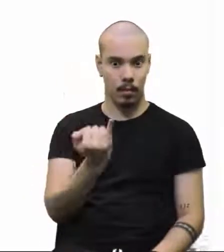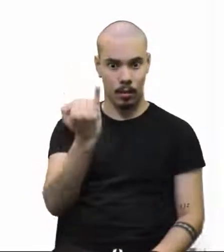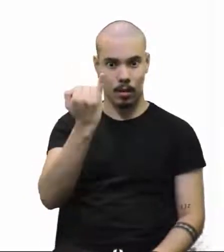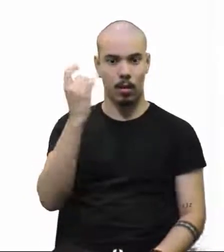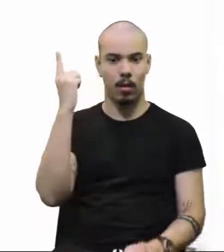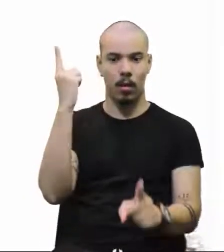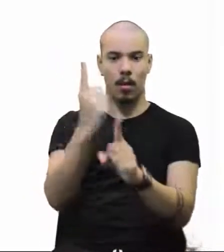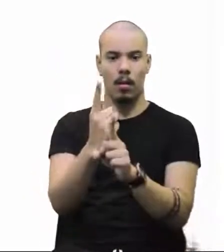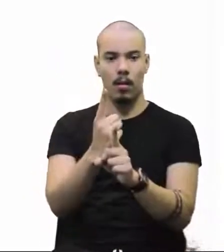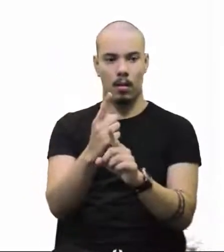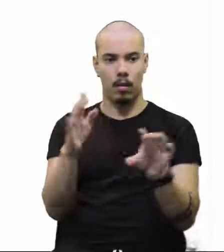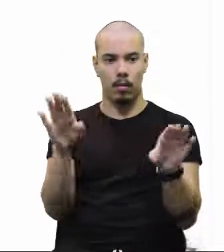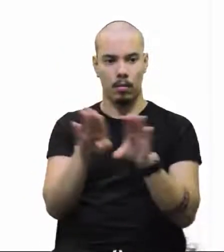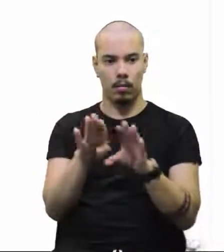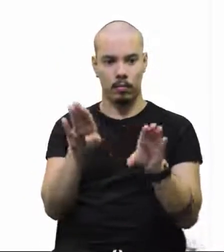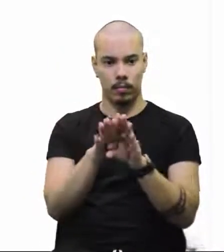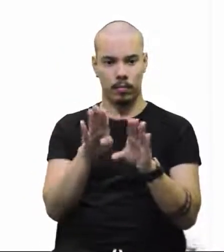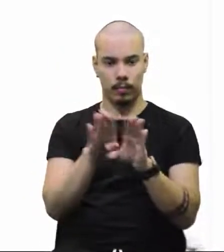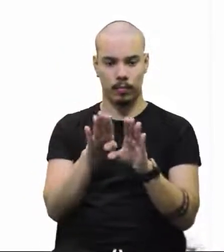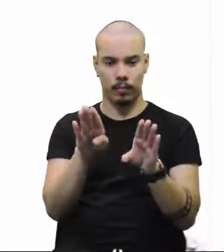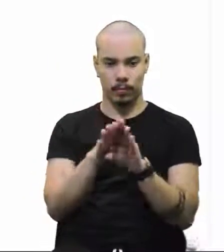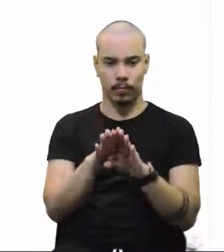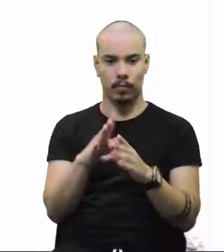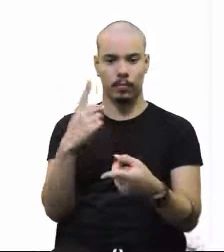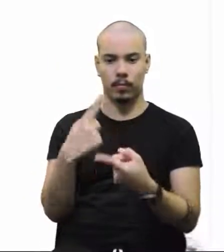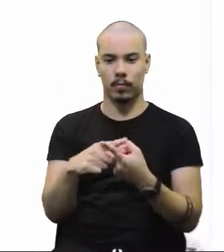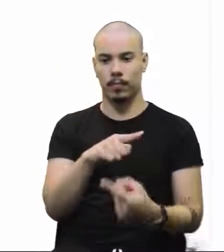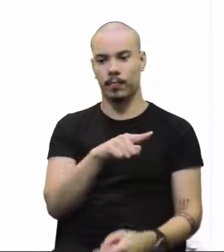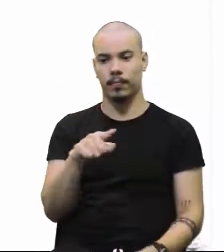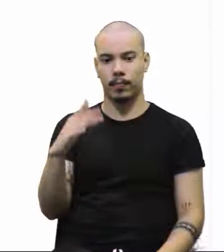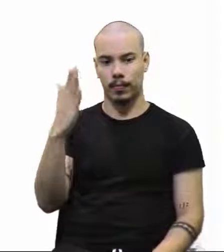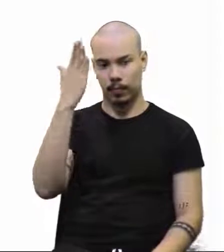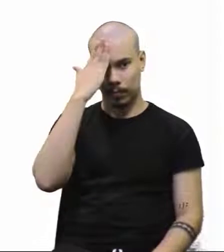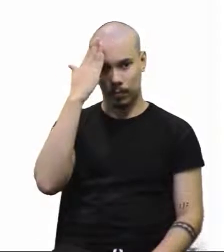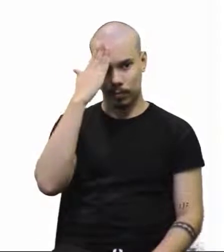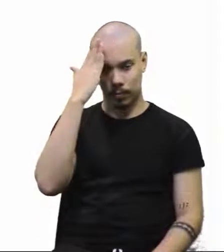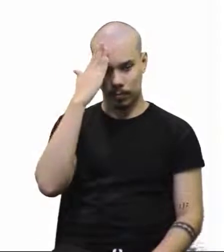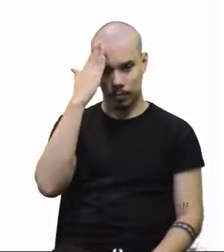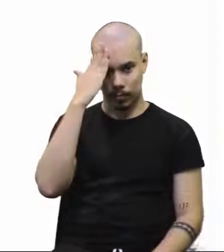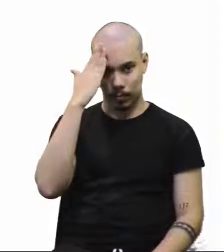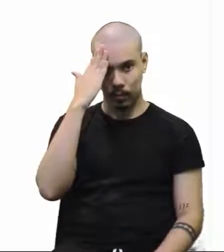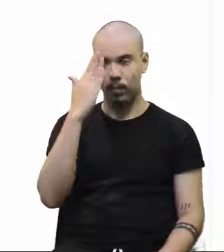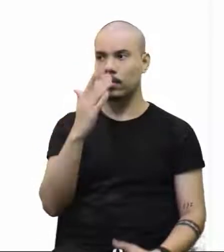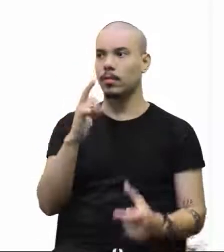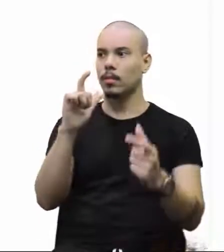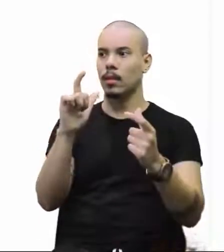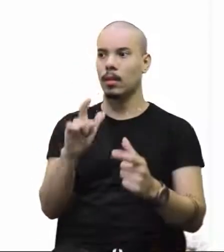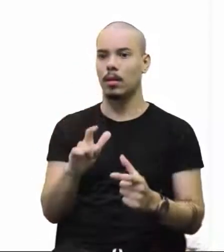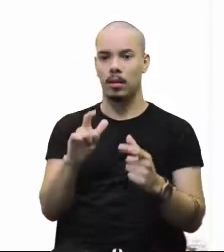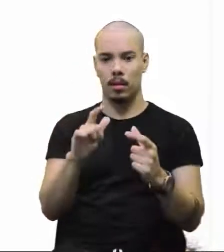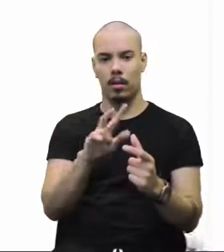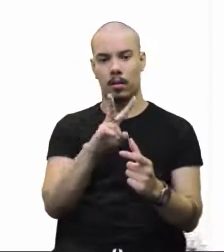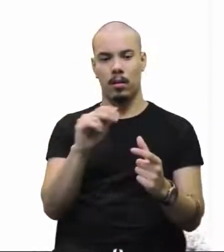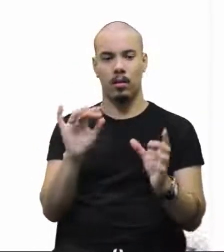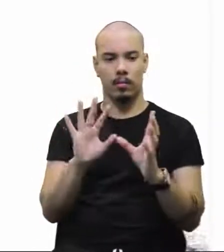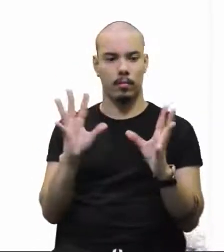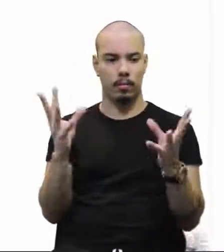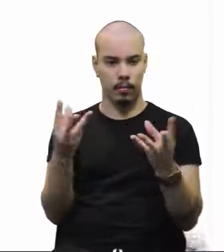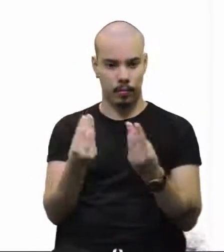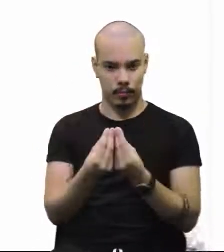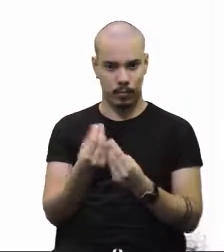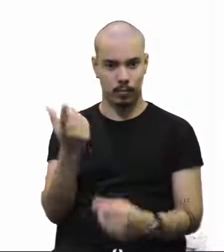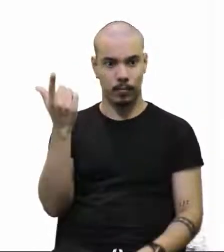força magnética, né? Sim, para saber o movimento, né? Para onde essas partículas